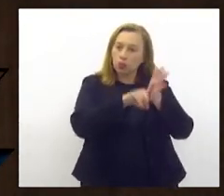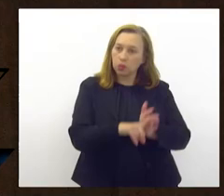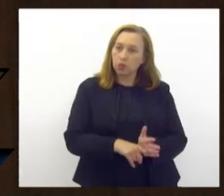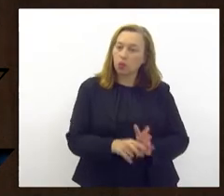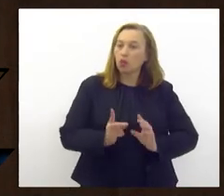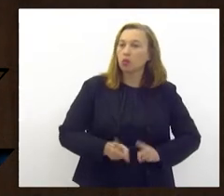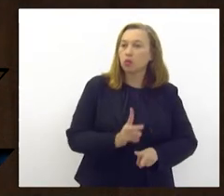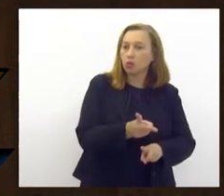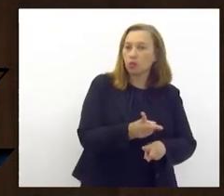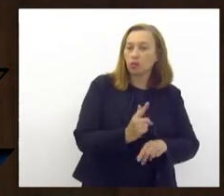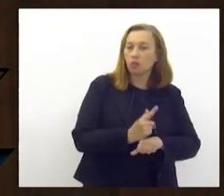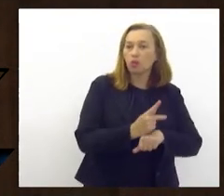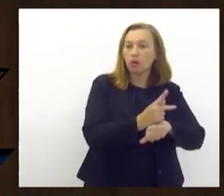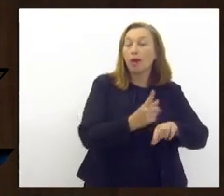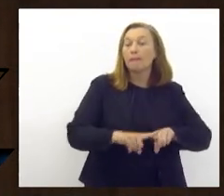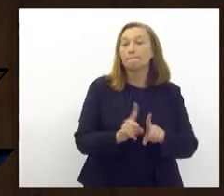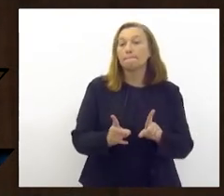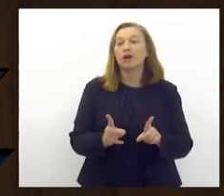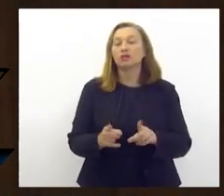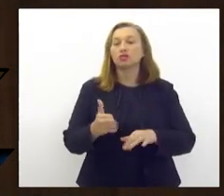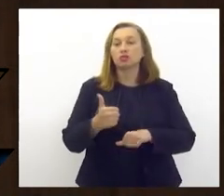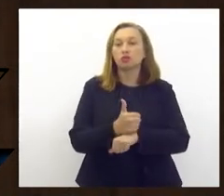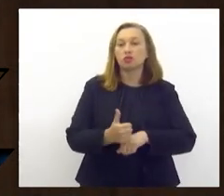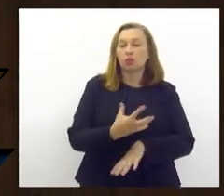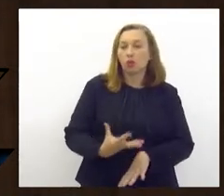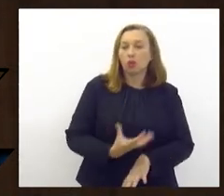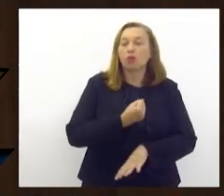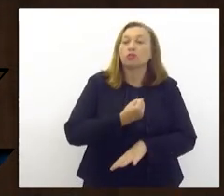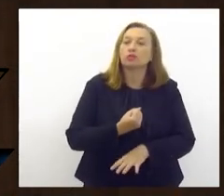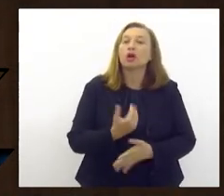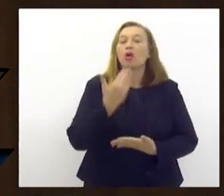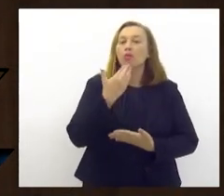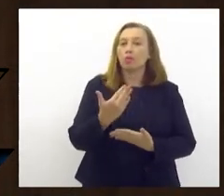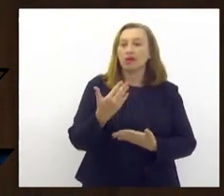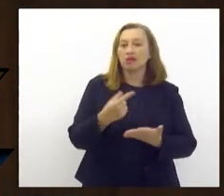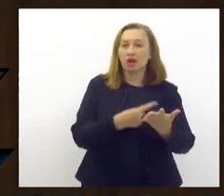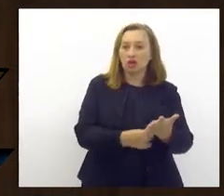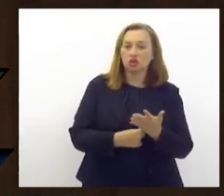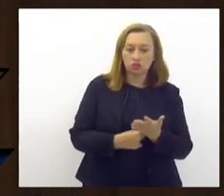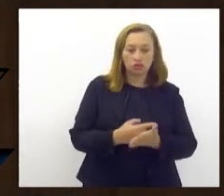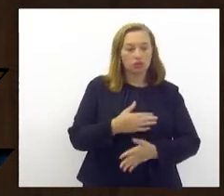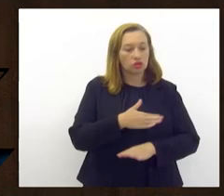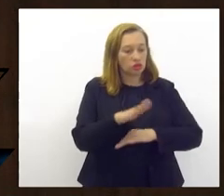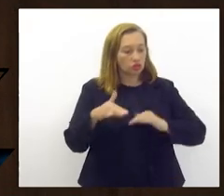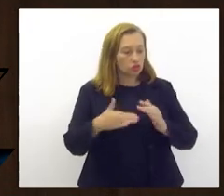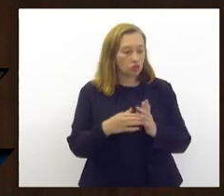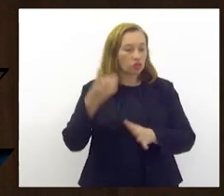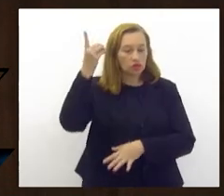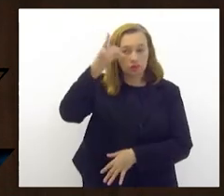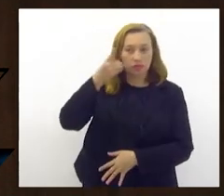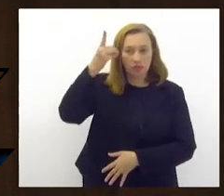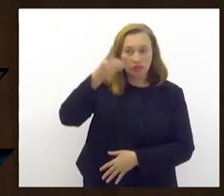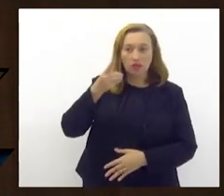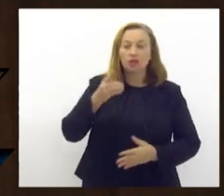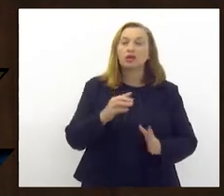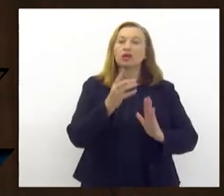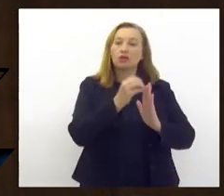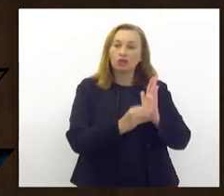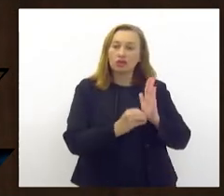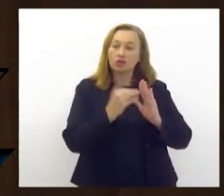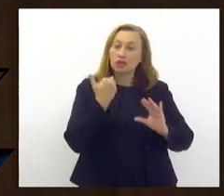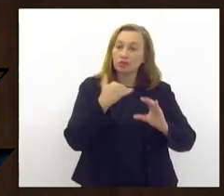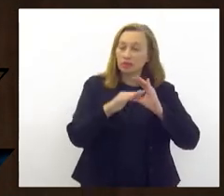gratificação. Mas os professores foram surpreendidos, e aí eu peço ajuda de Vossa Excelência, de todos os deputados, já encaminhei um ofício à SEDUC,